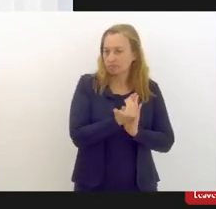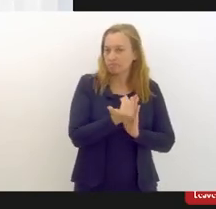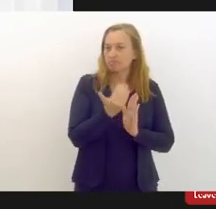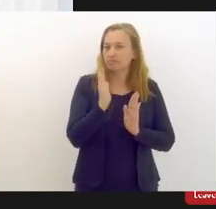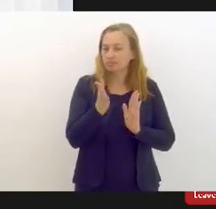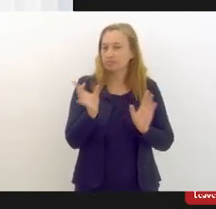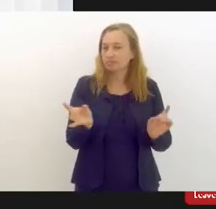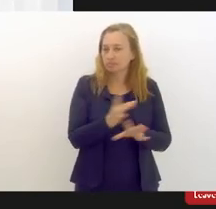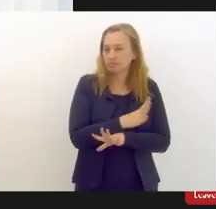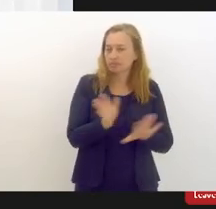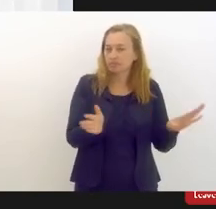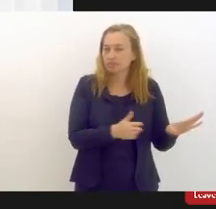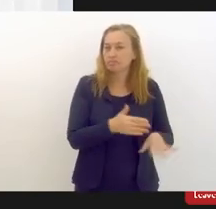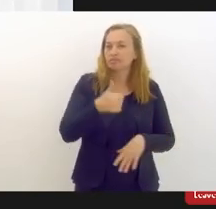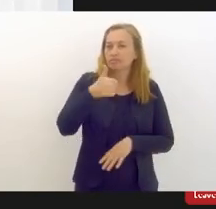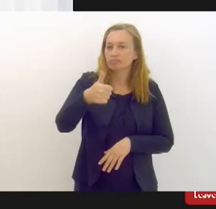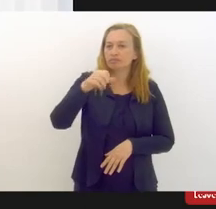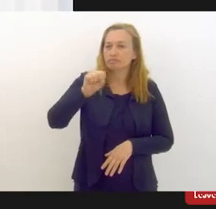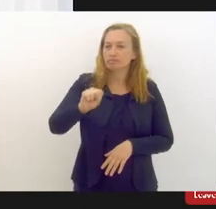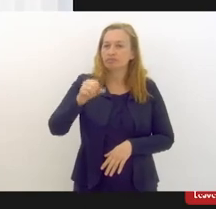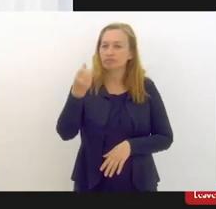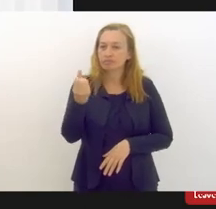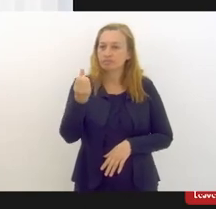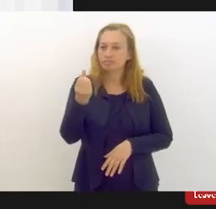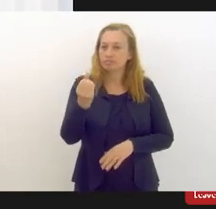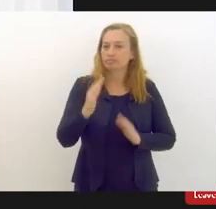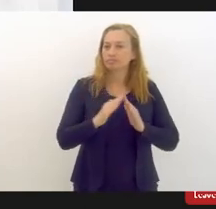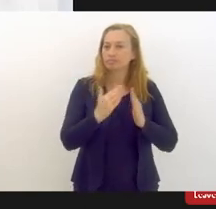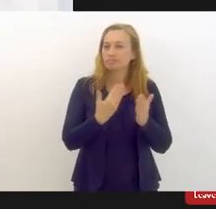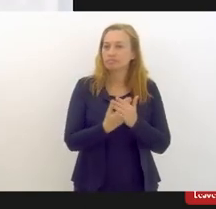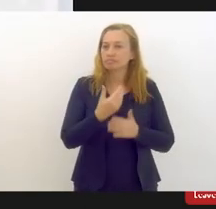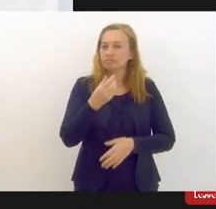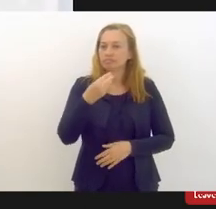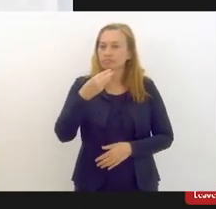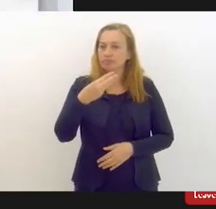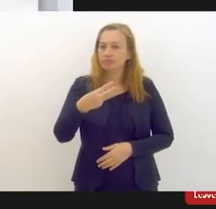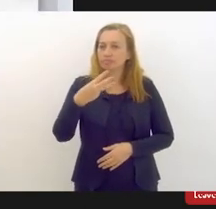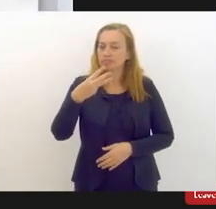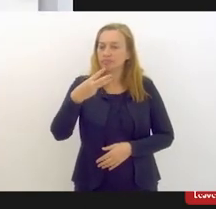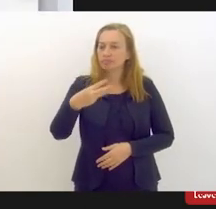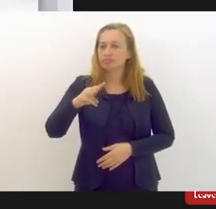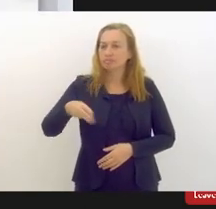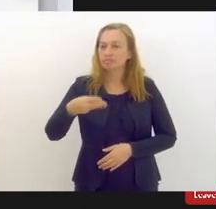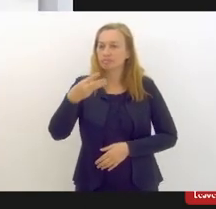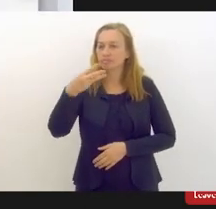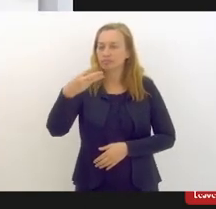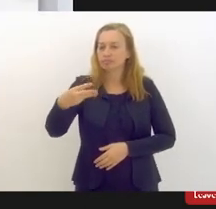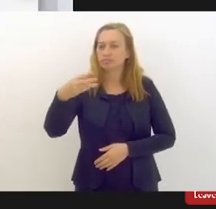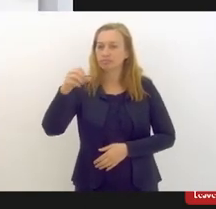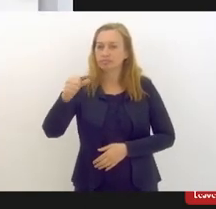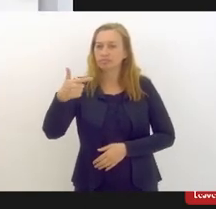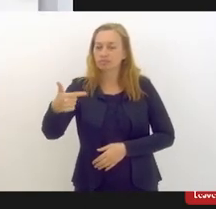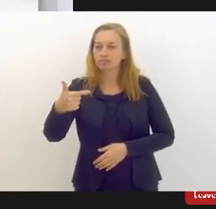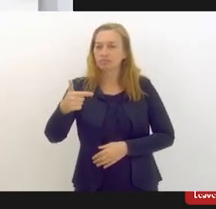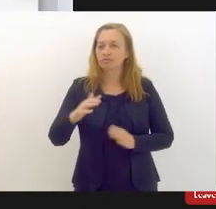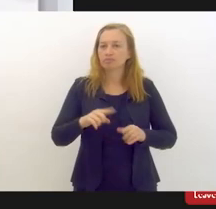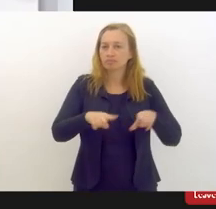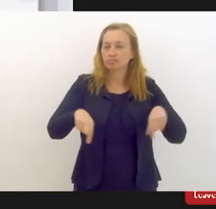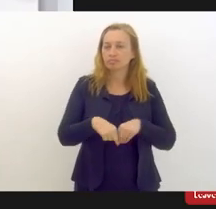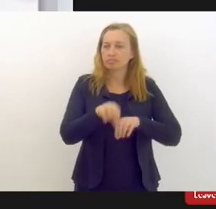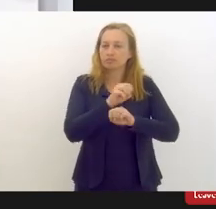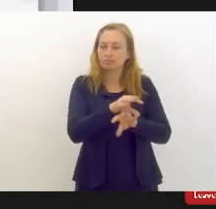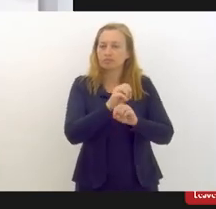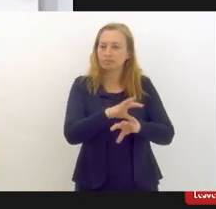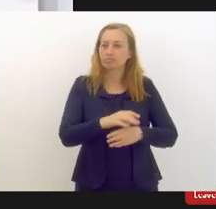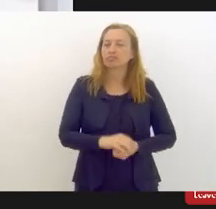a centralização, 186 unidades, com 3.302 salas de aula. Em relação à climatização, nós temos,